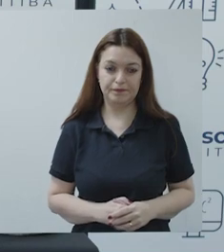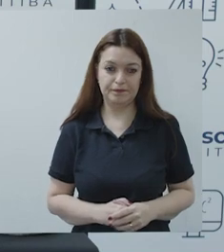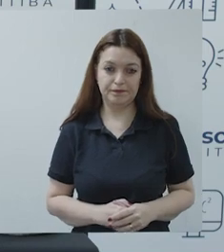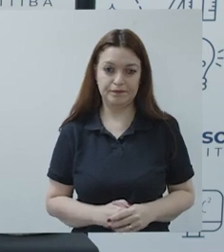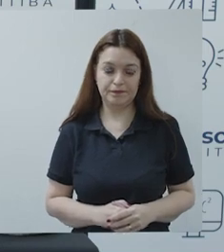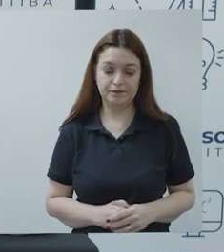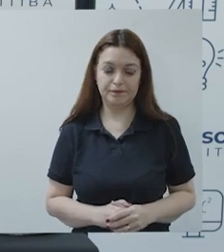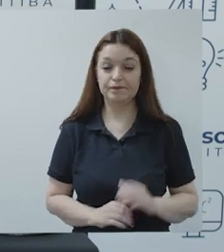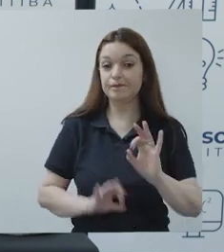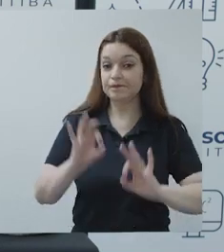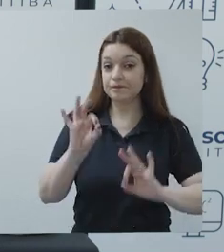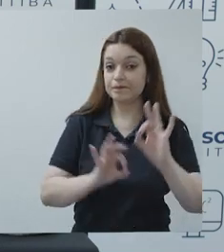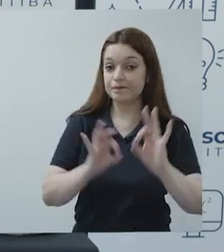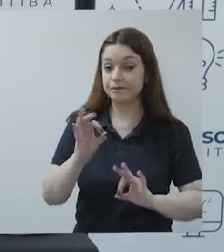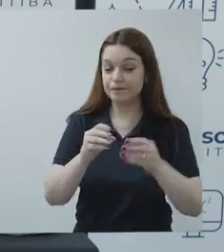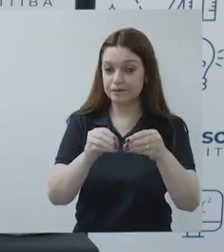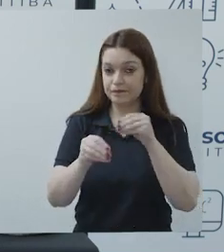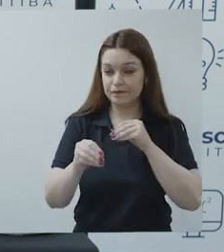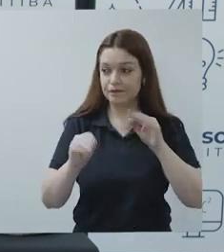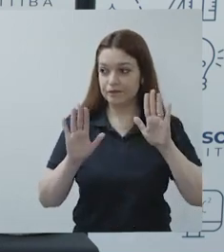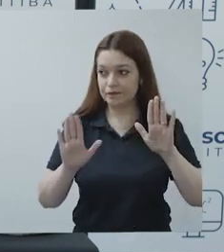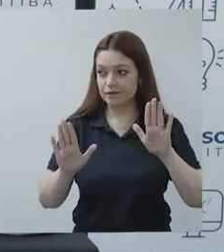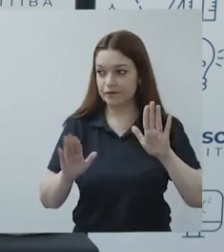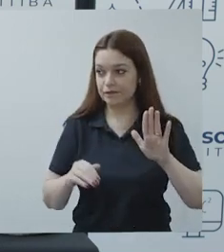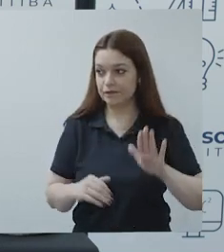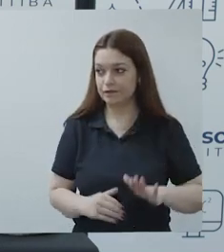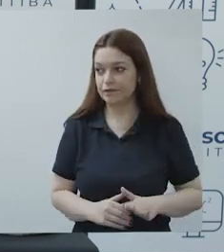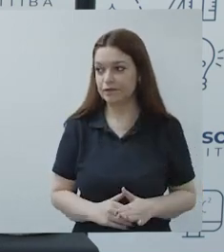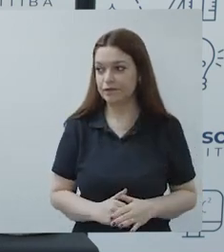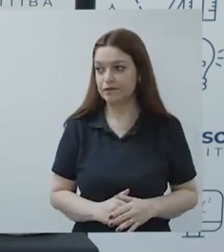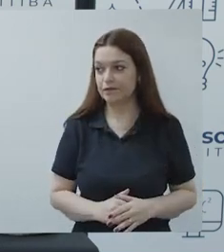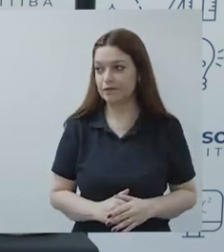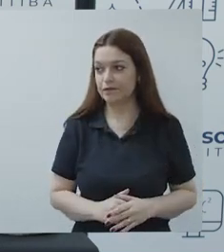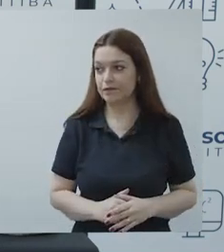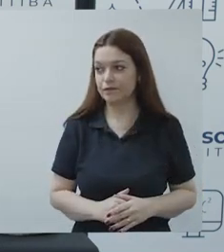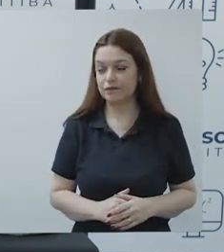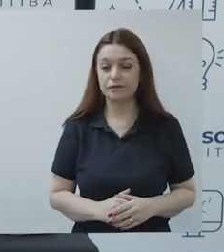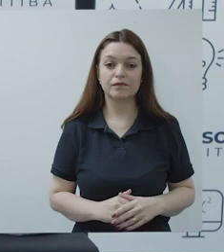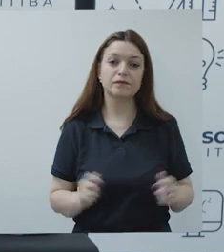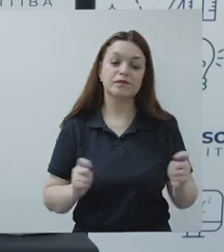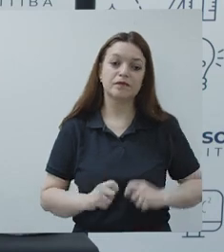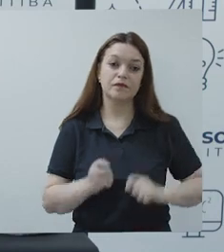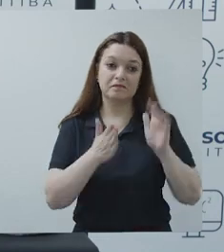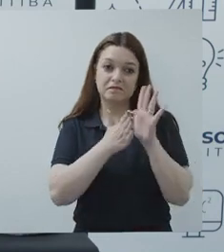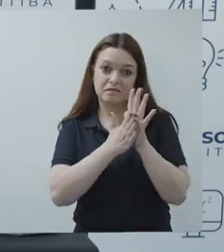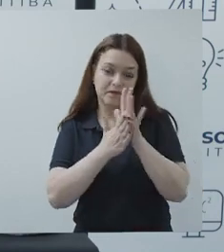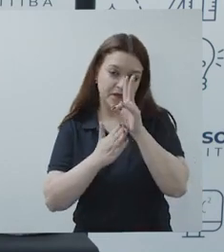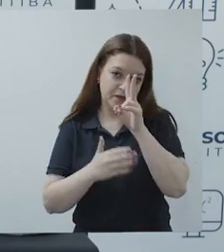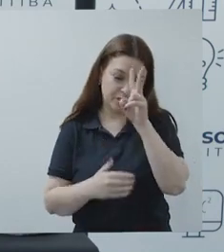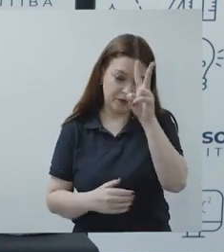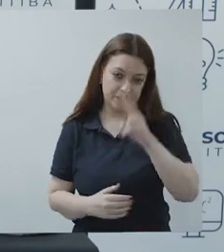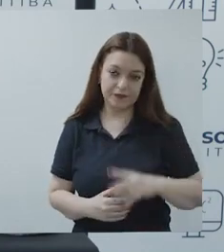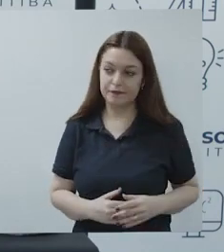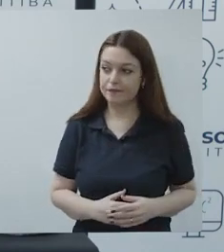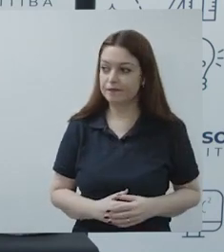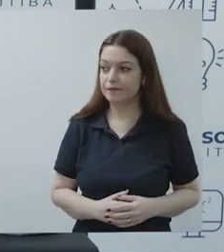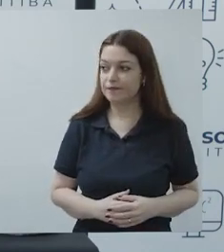Isso, peraí. Segure pra mim, daí eu seguro pra você. Ele tá bem grudadinho. Tá bem grudadinho. Vai, tira o seu.